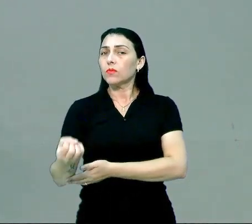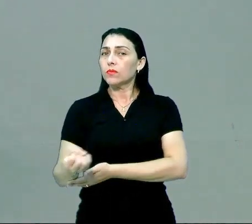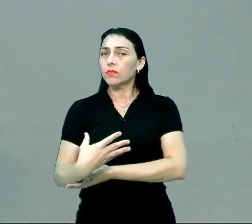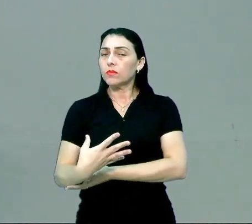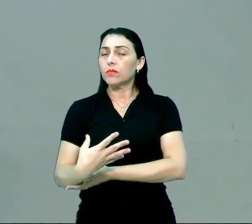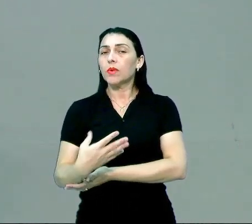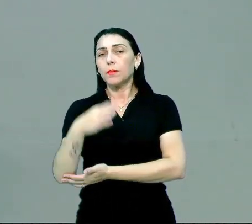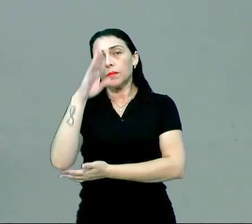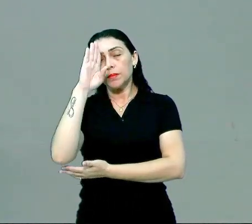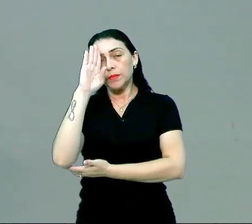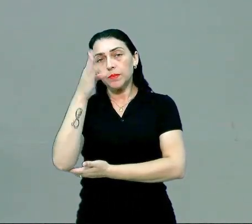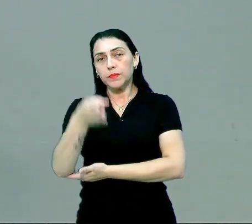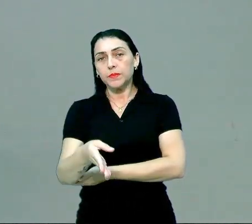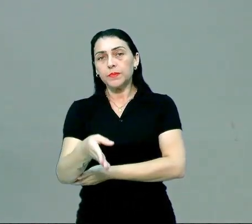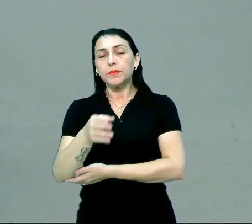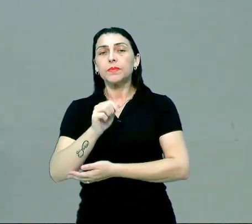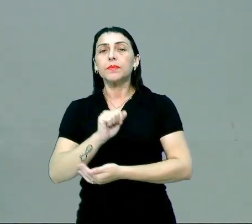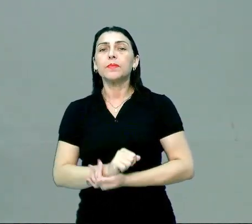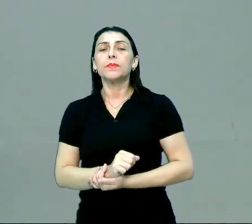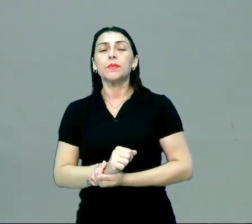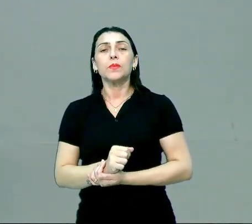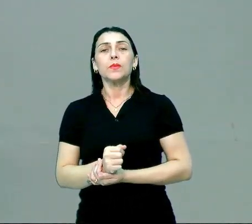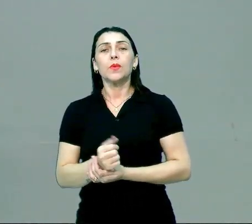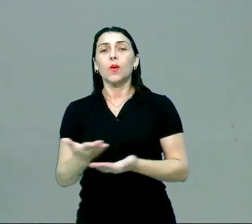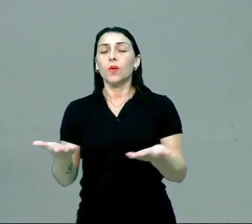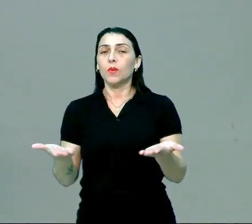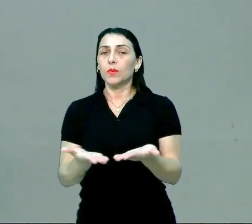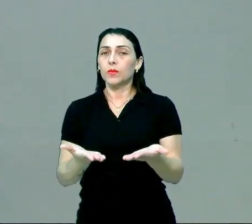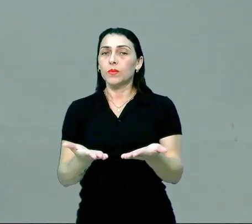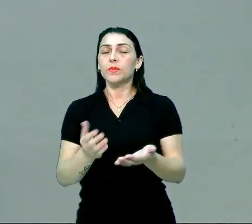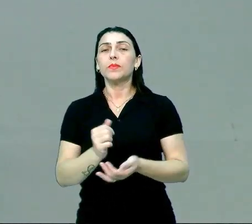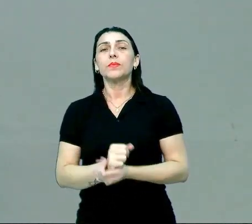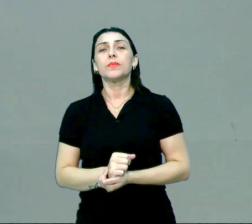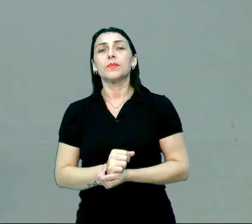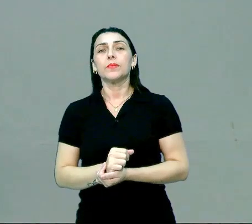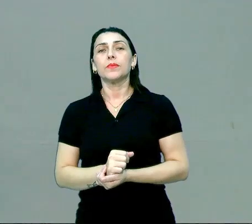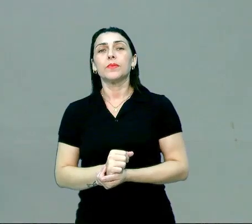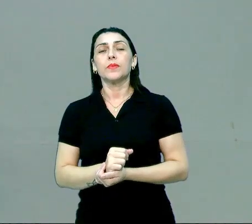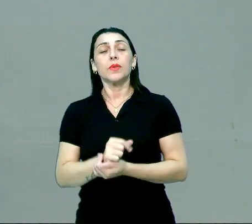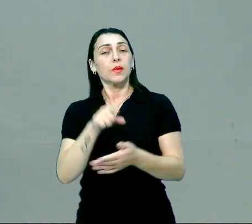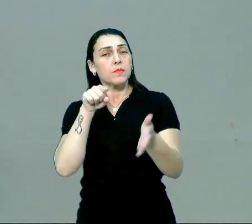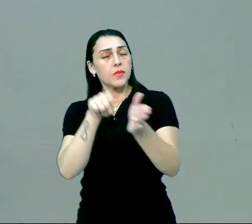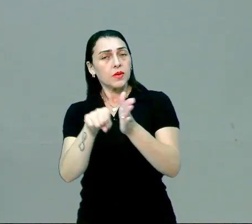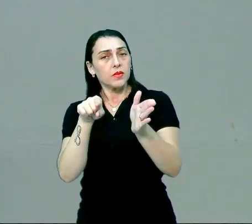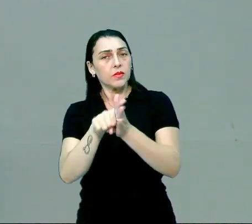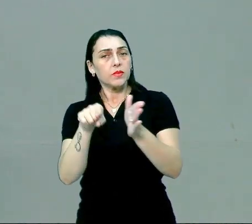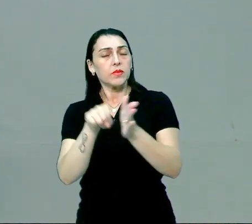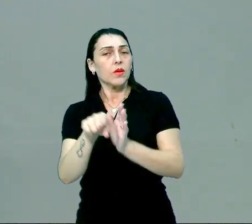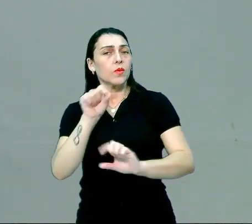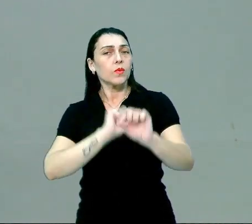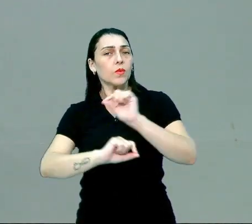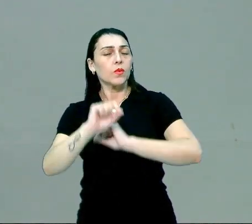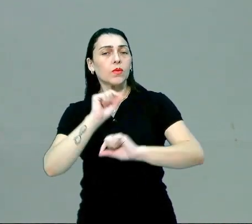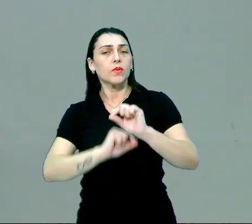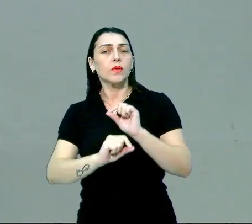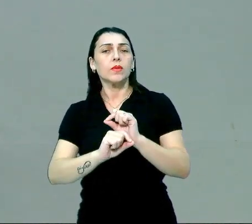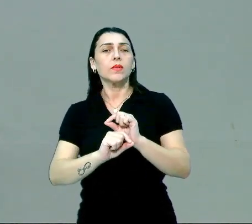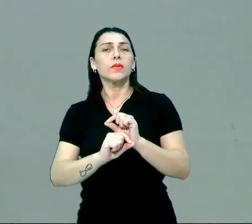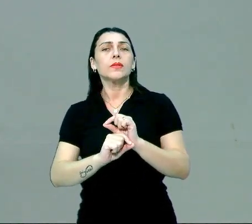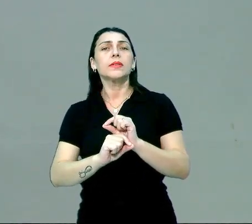atuais, principalmente nos dias de hoje. Então, uma das questões é justamente a questão